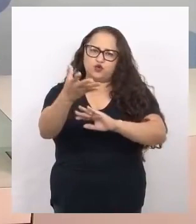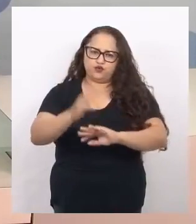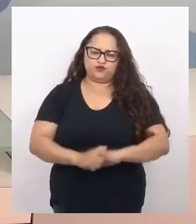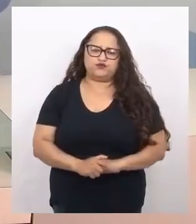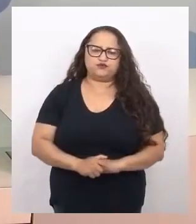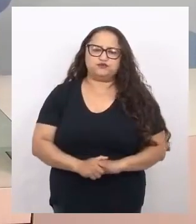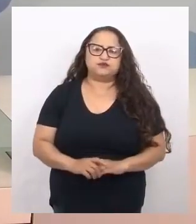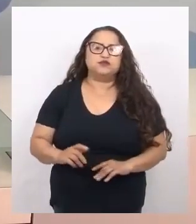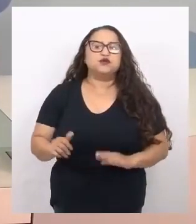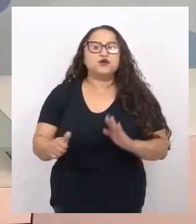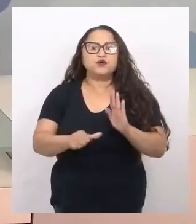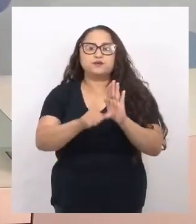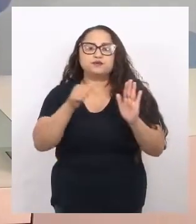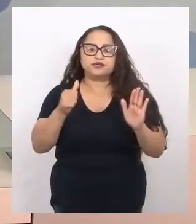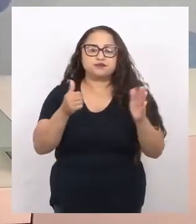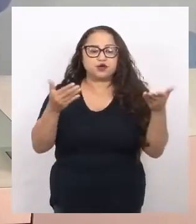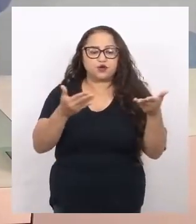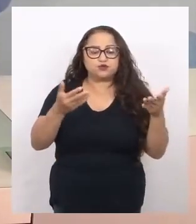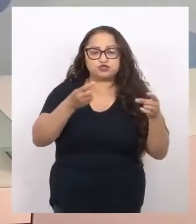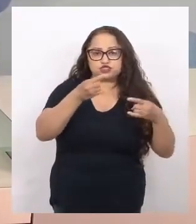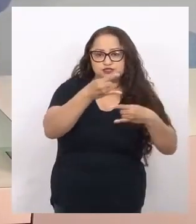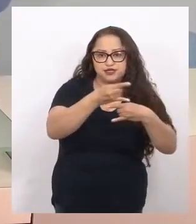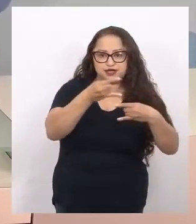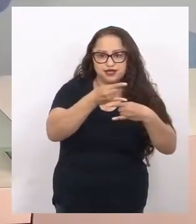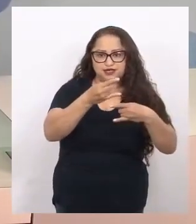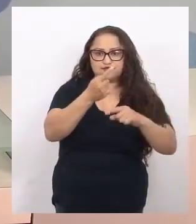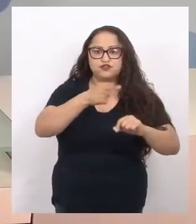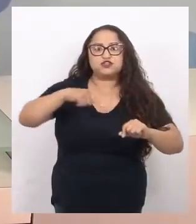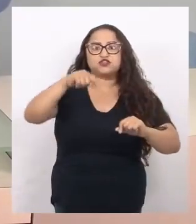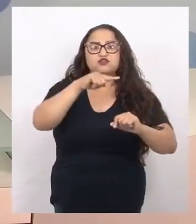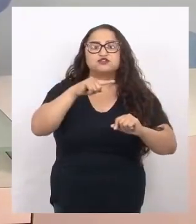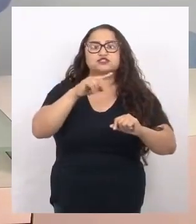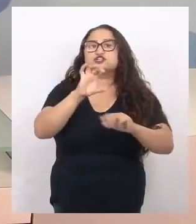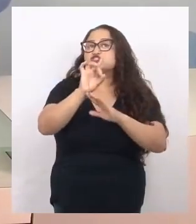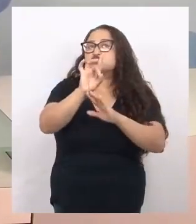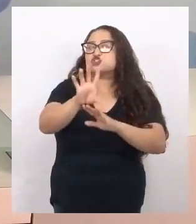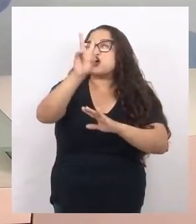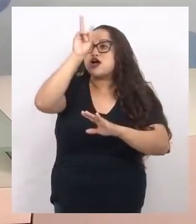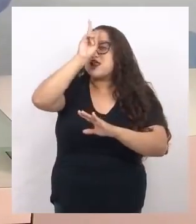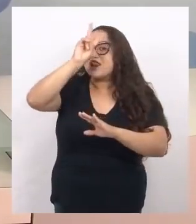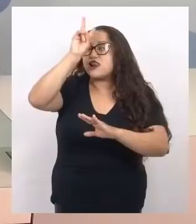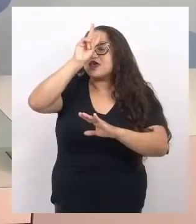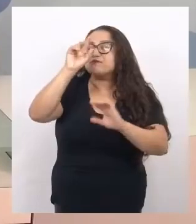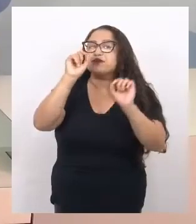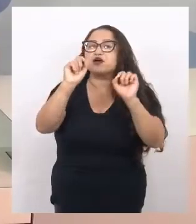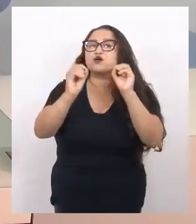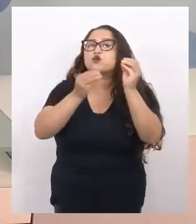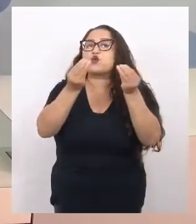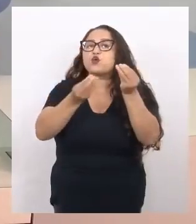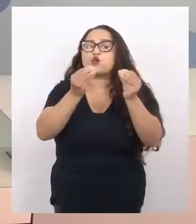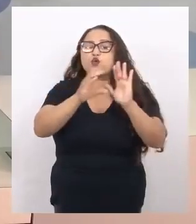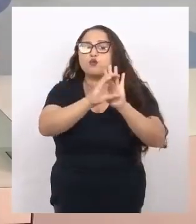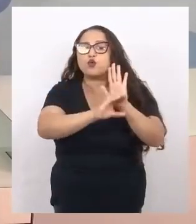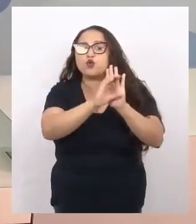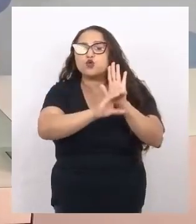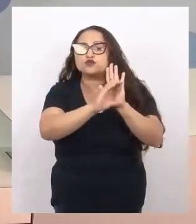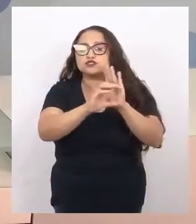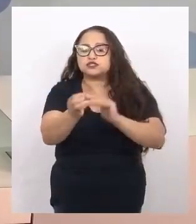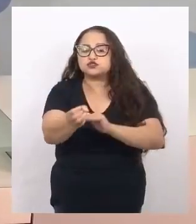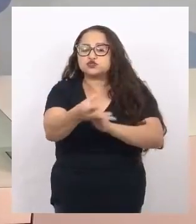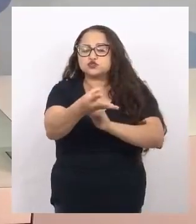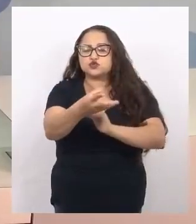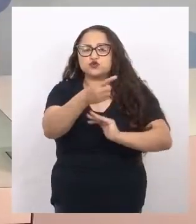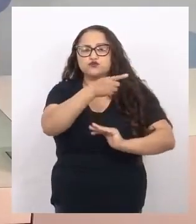da nossa live aqui hoje, a gente vai falar, só relembrar alguns conceitos do novo ensino médio, do